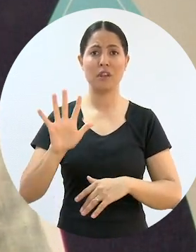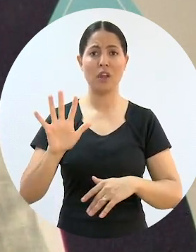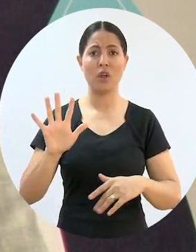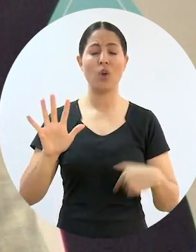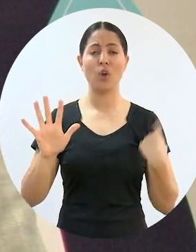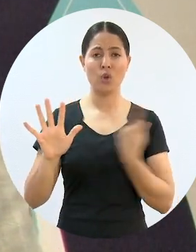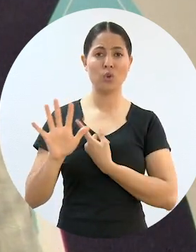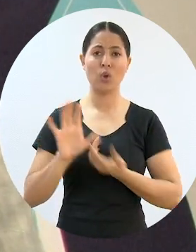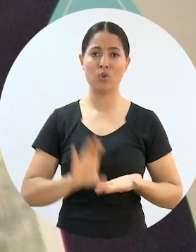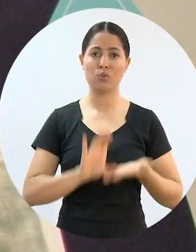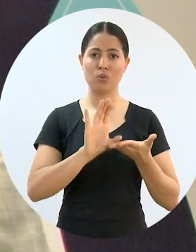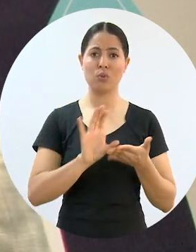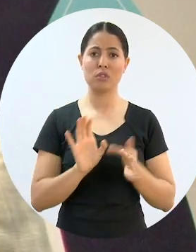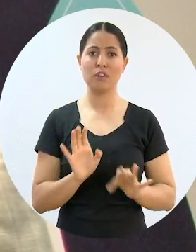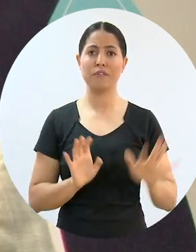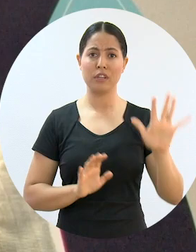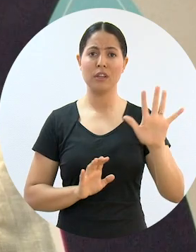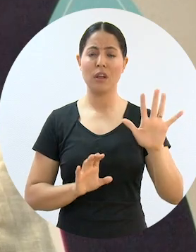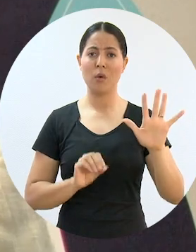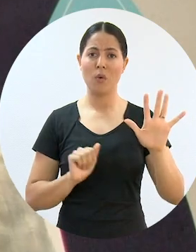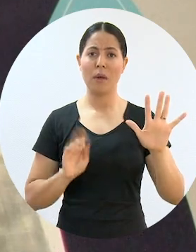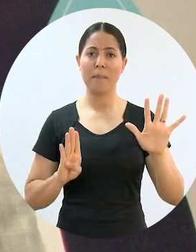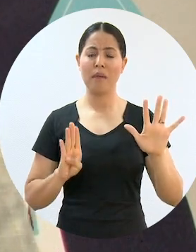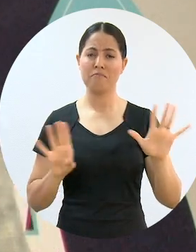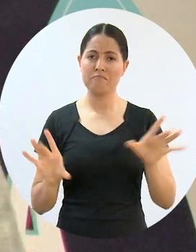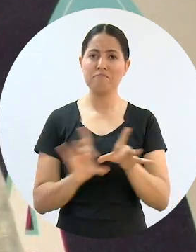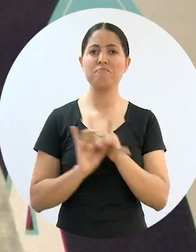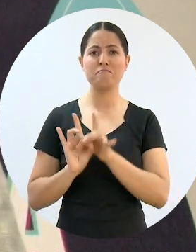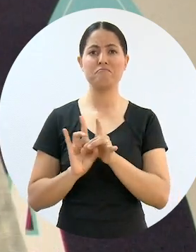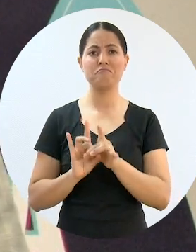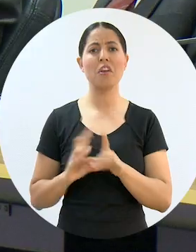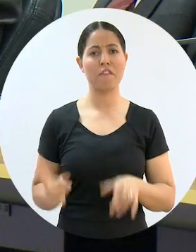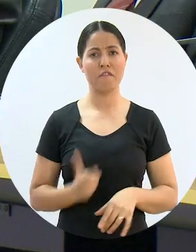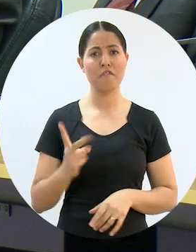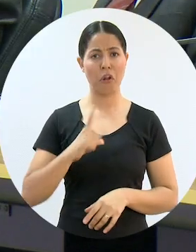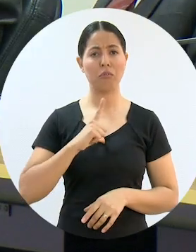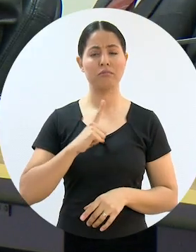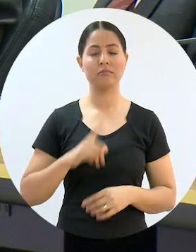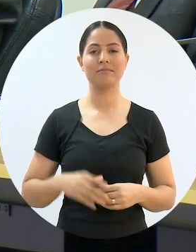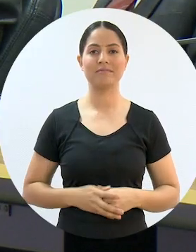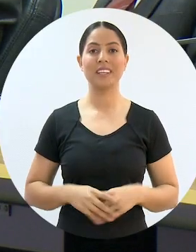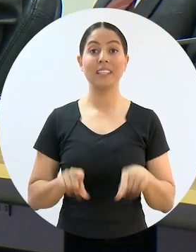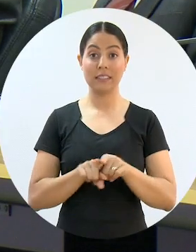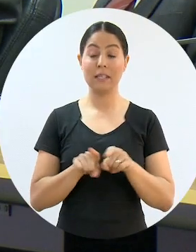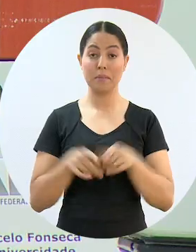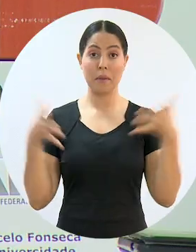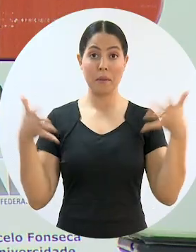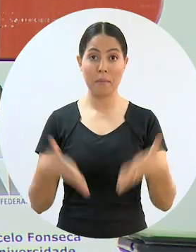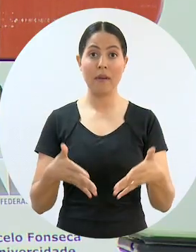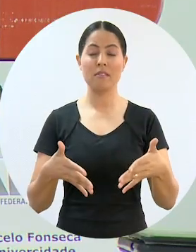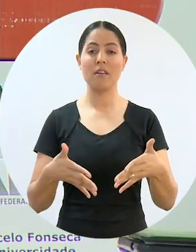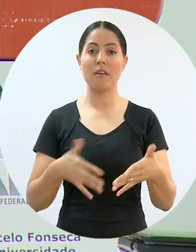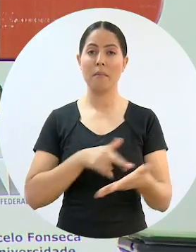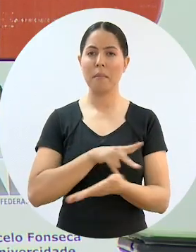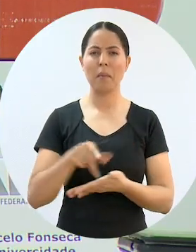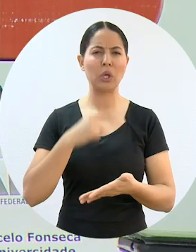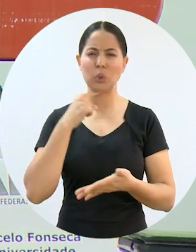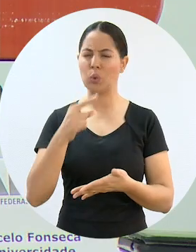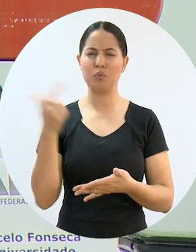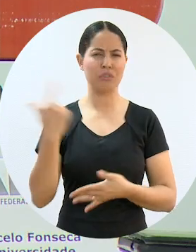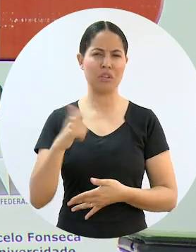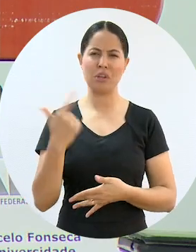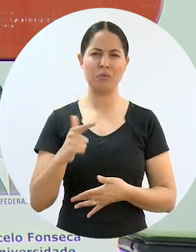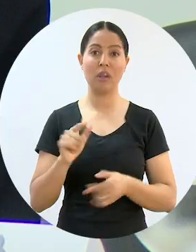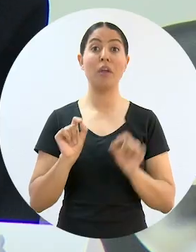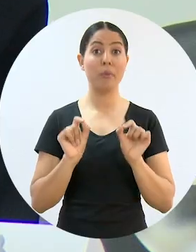e o nosso Conselho Federal da Ordem dos Advogados do Brasil é o que houve de mais valioso. Para as entidades participantes, não resta